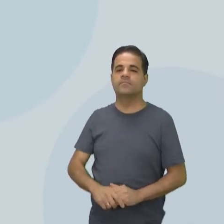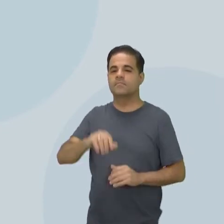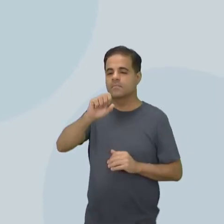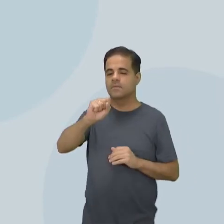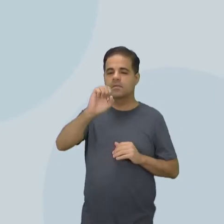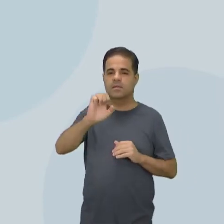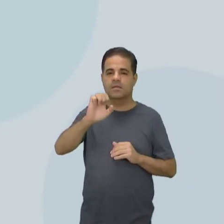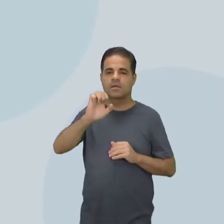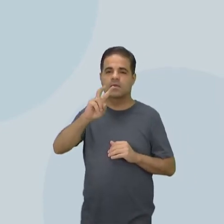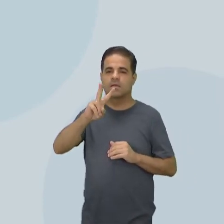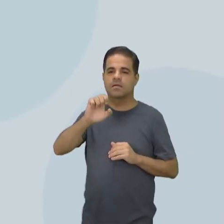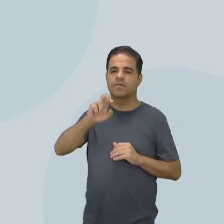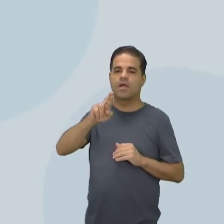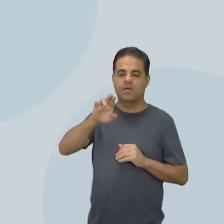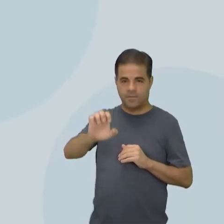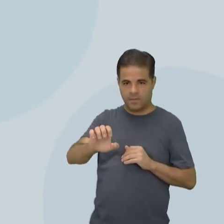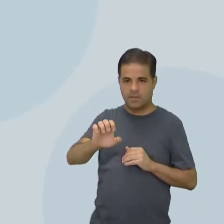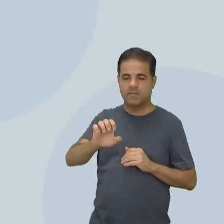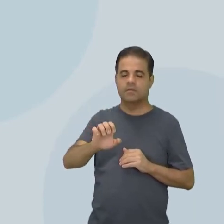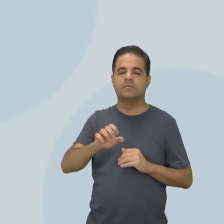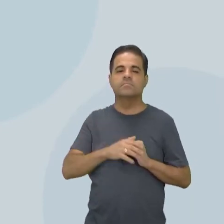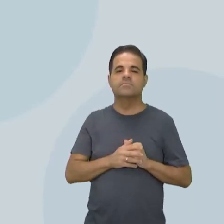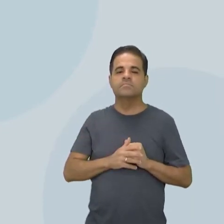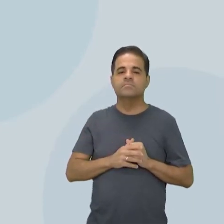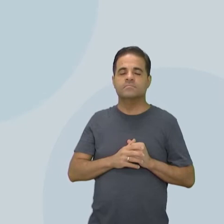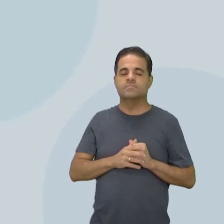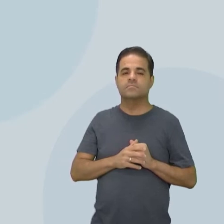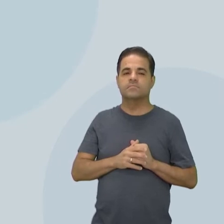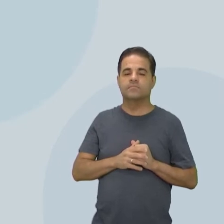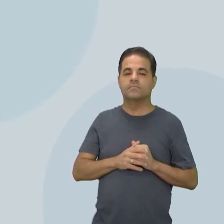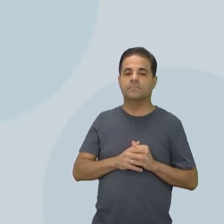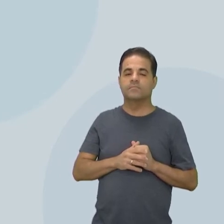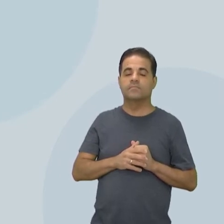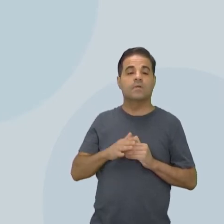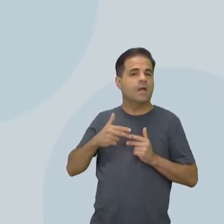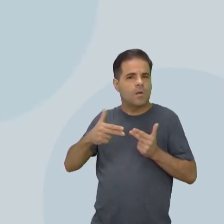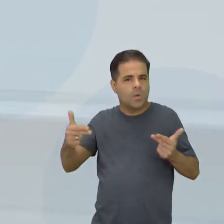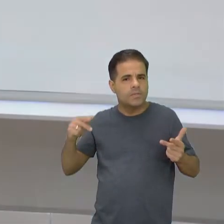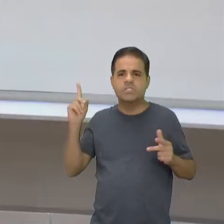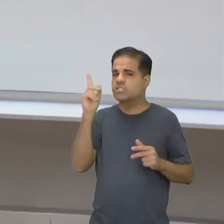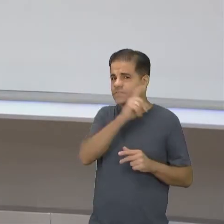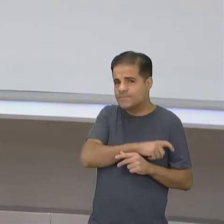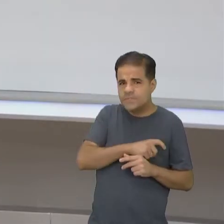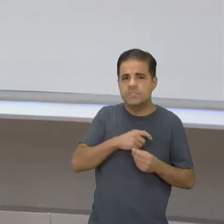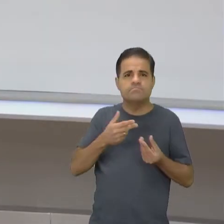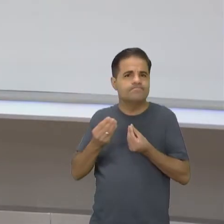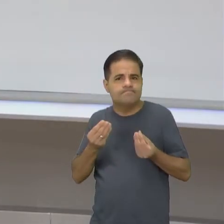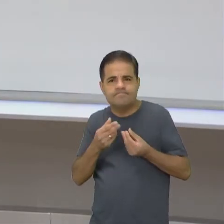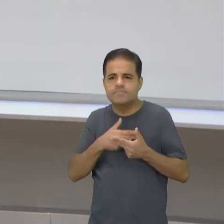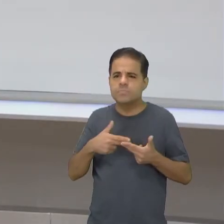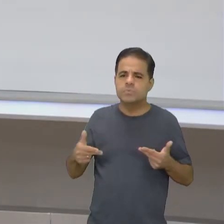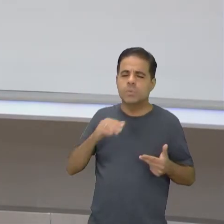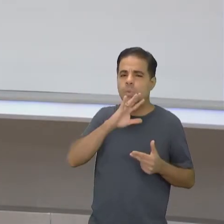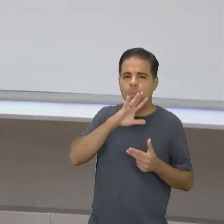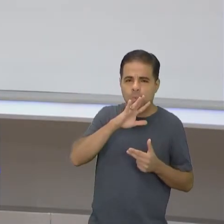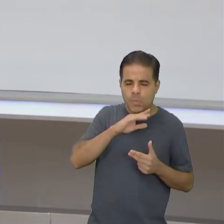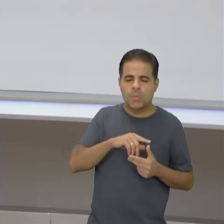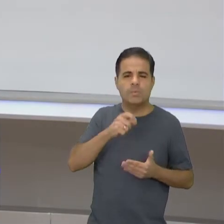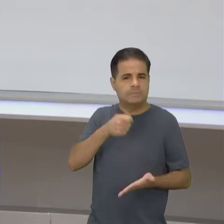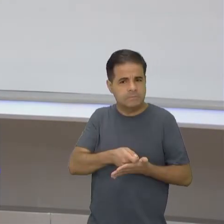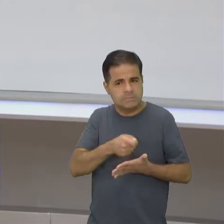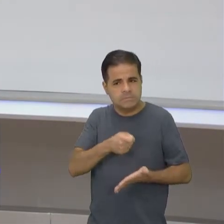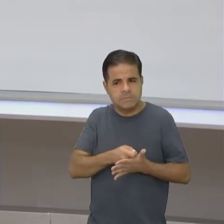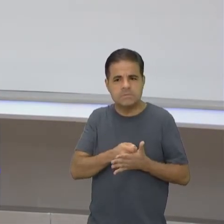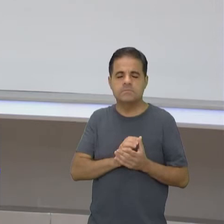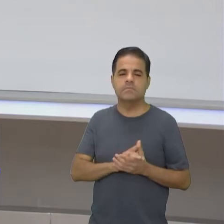Severo. Opa, você sabe o que é severo? Algo duro, algo complicado, algo difícil, algo penoso, severo.